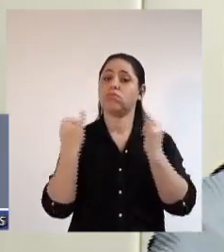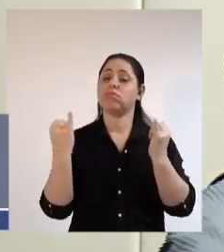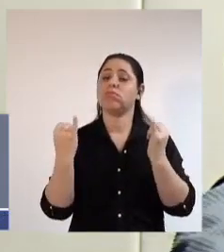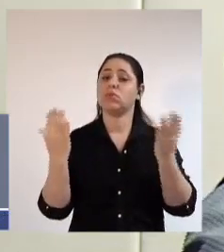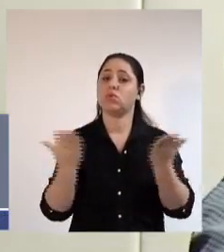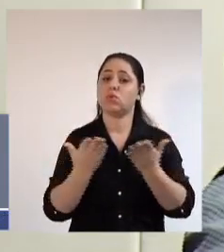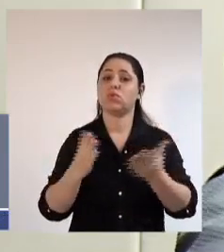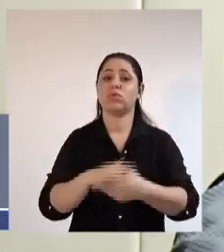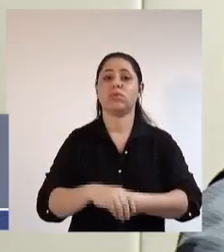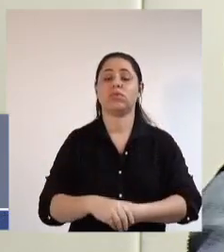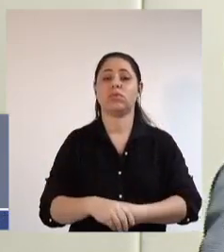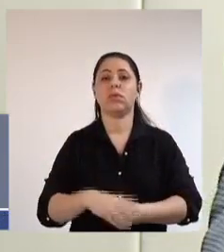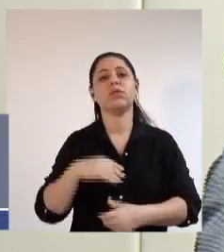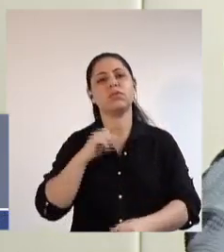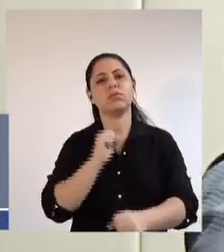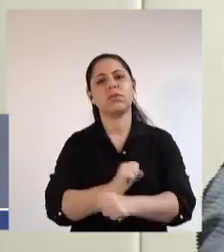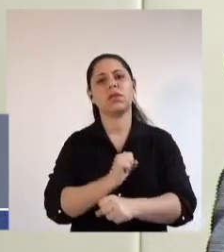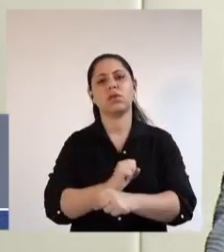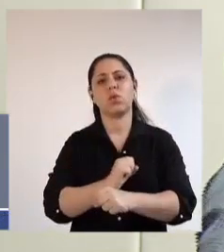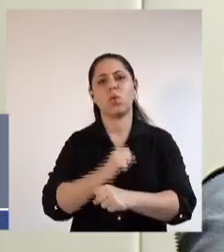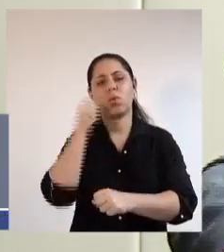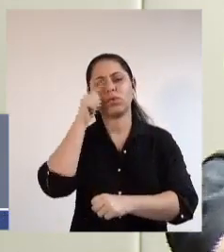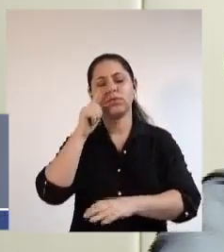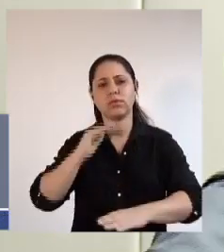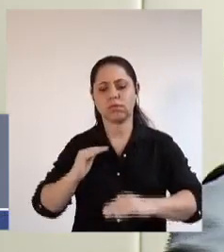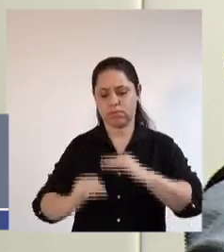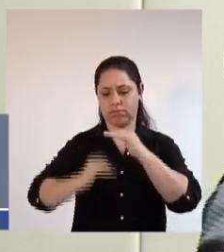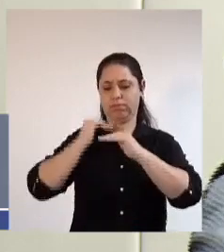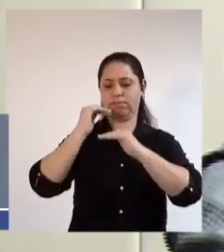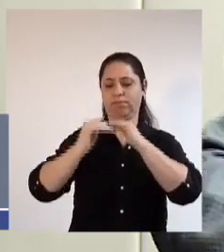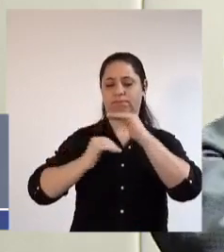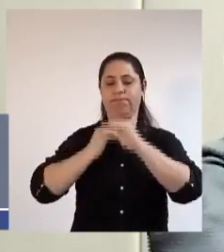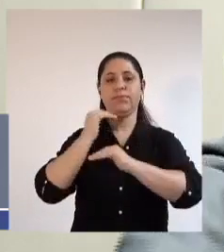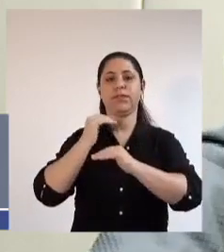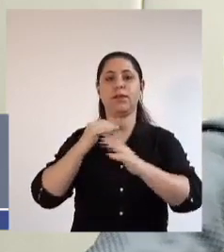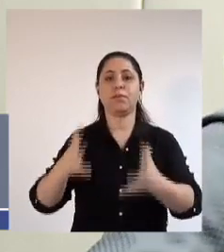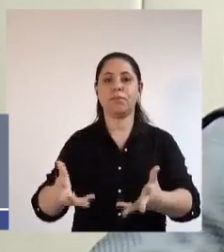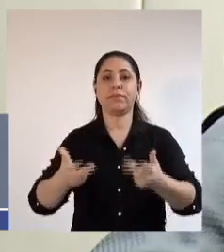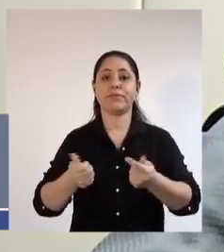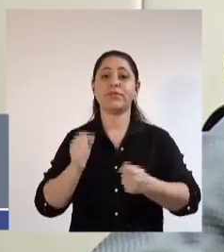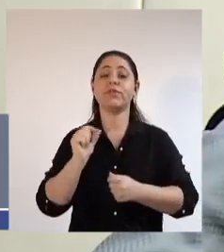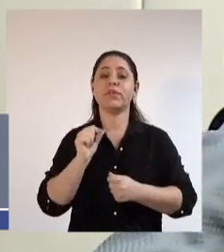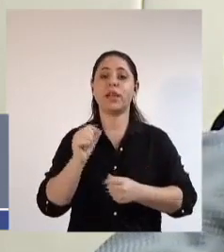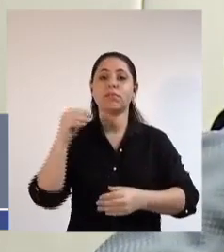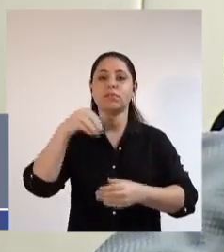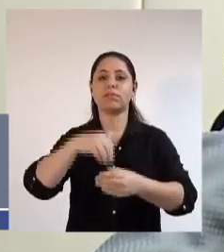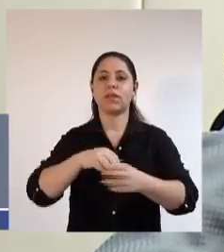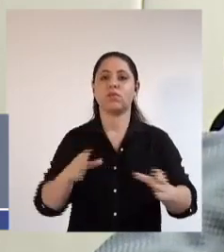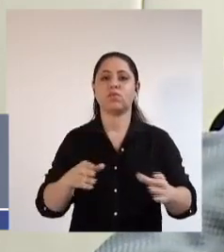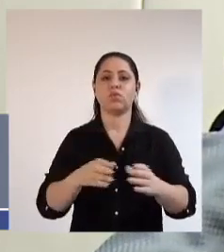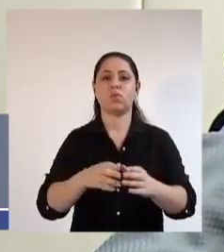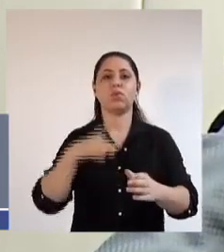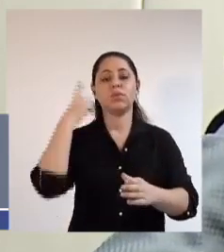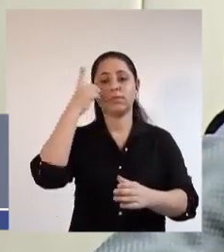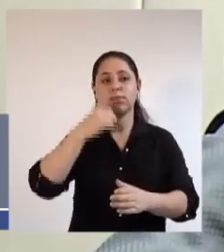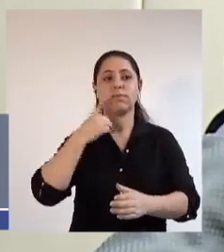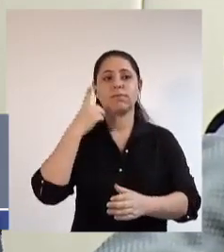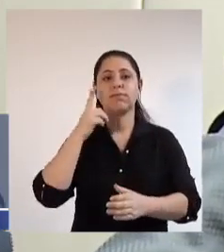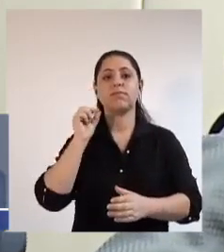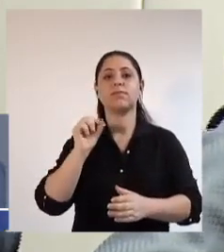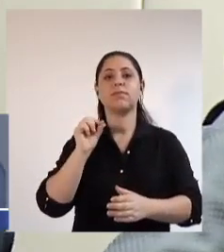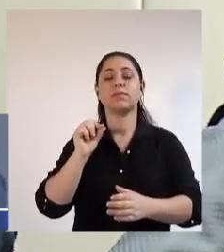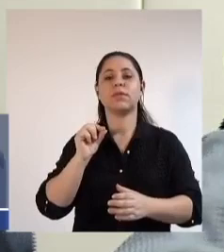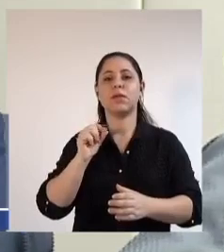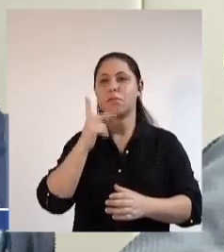espero que a gente consiga avançar com qualidade avançar com qualidade é dentro de uma frente tão é